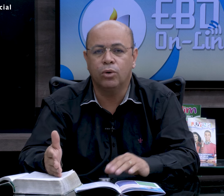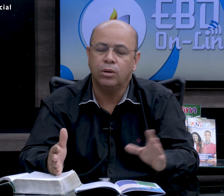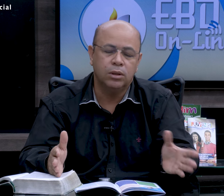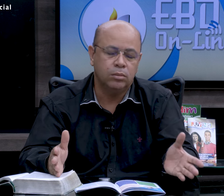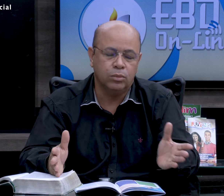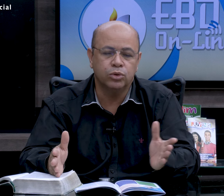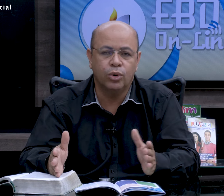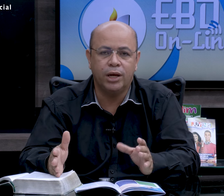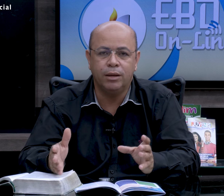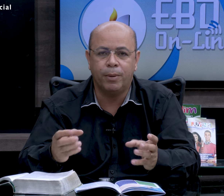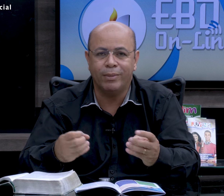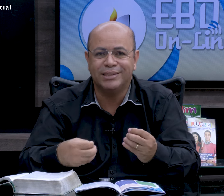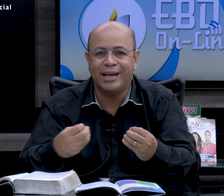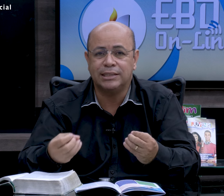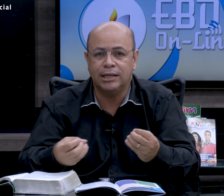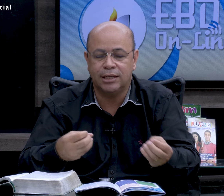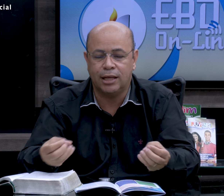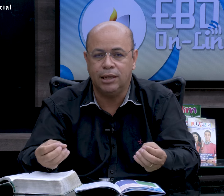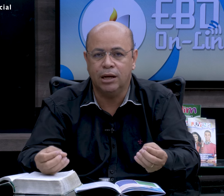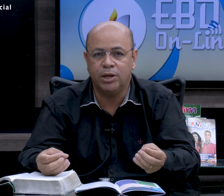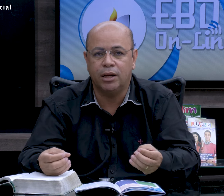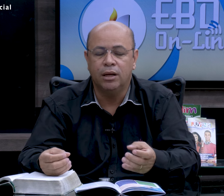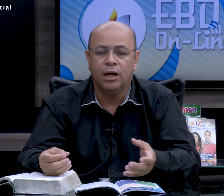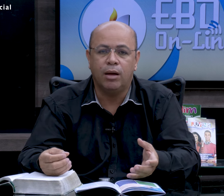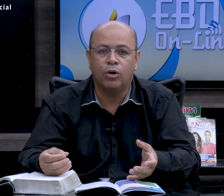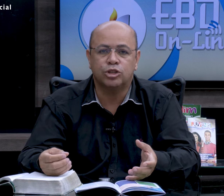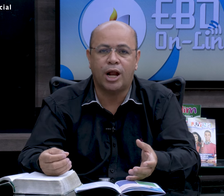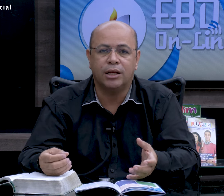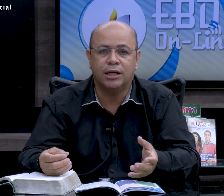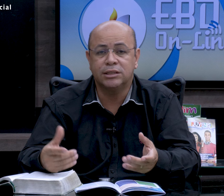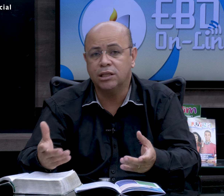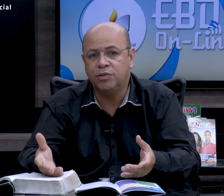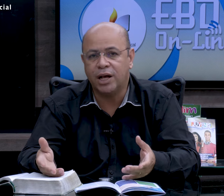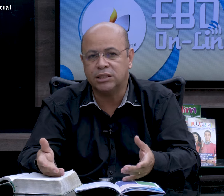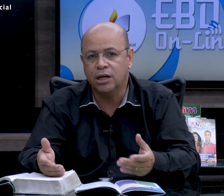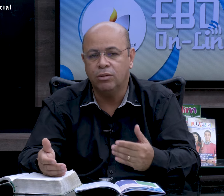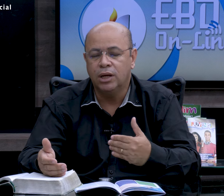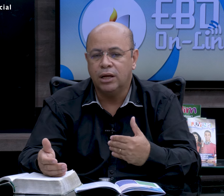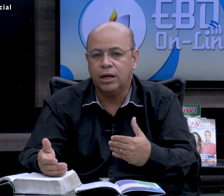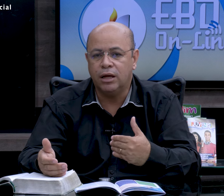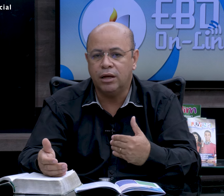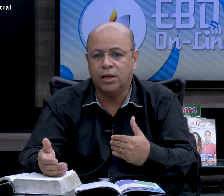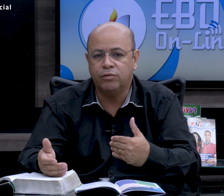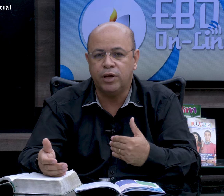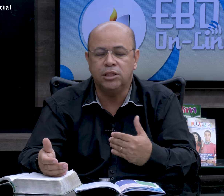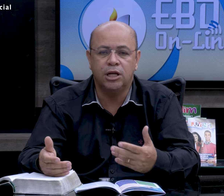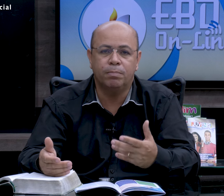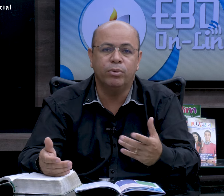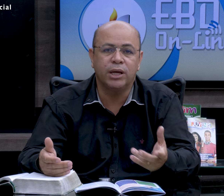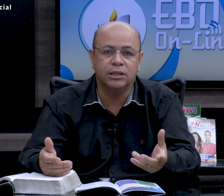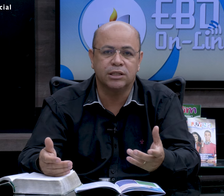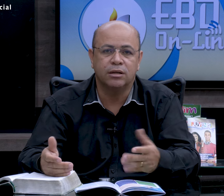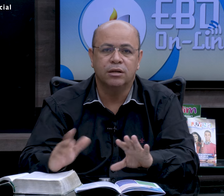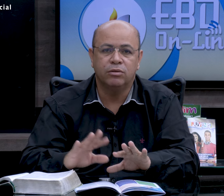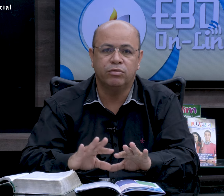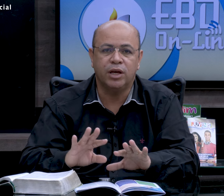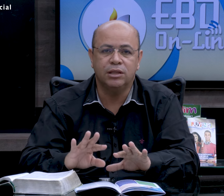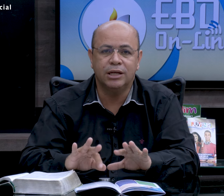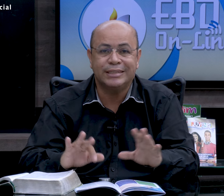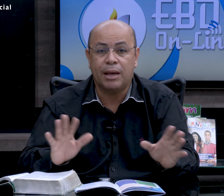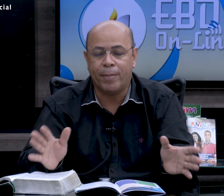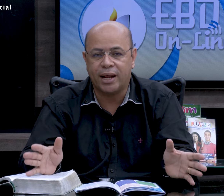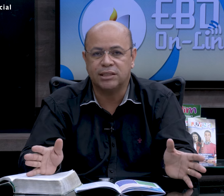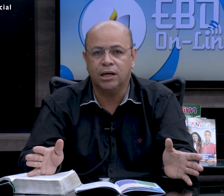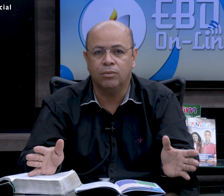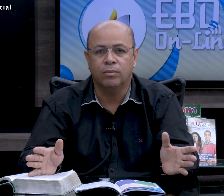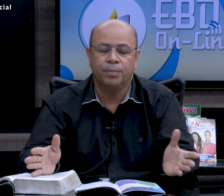modificou mudou ali pelo menos é a essência da dinâmica é mostrar que Santificação eh vem de Pureza vem